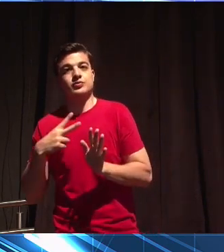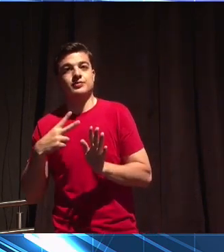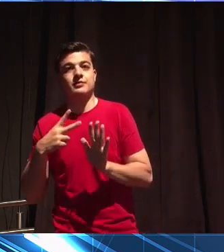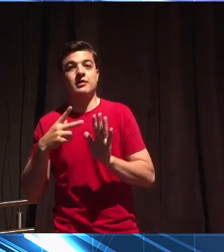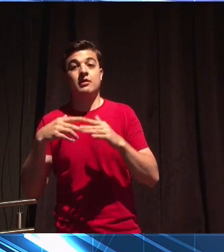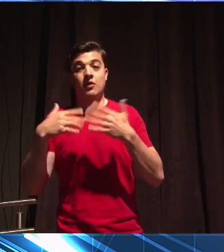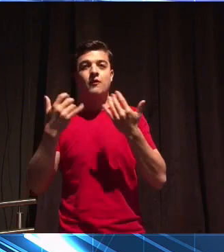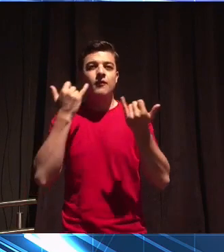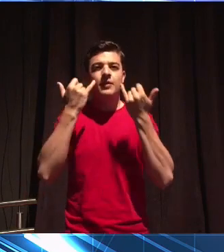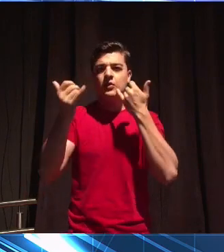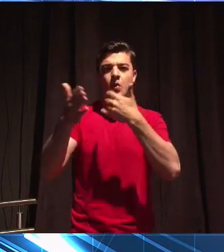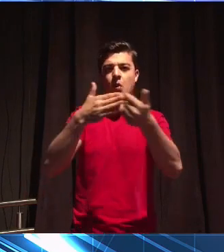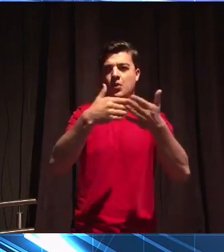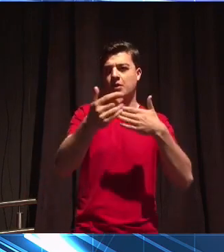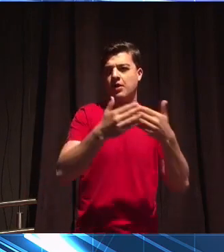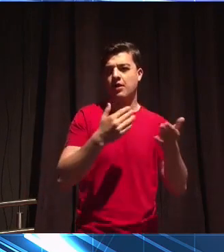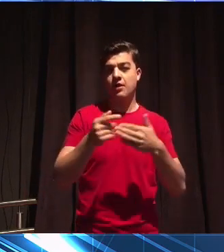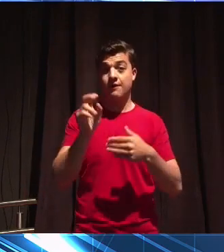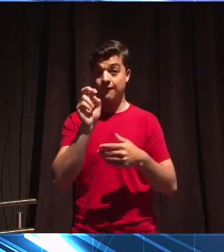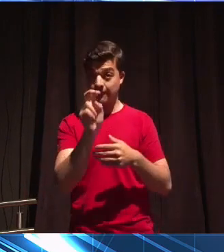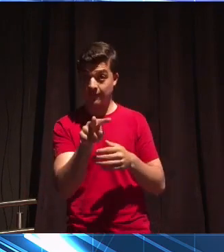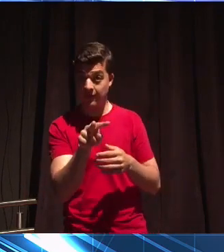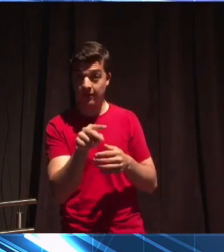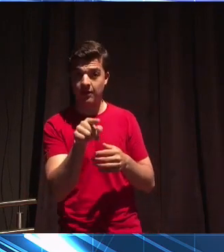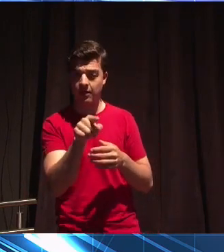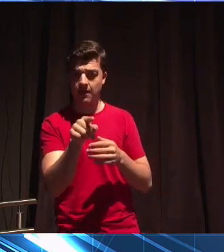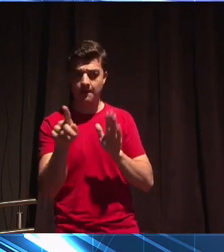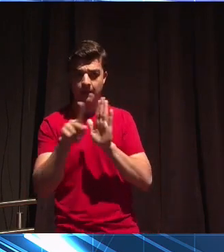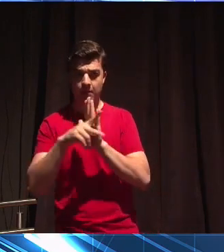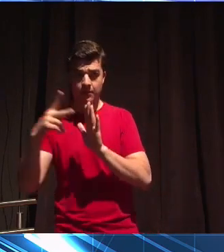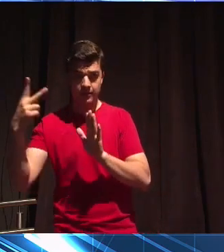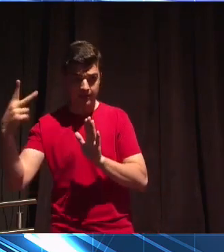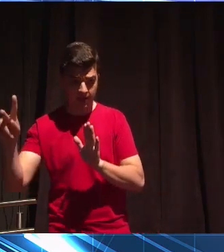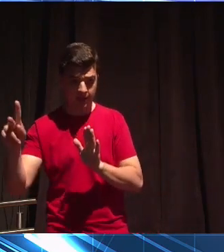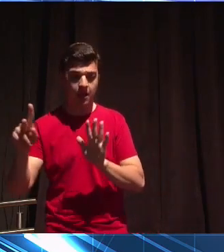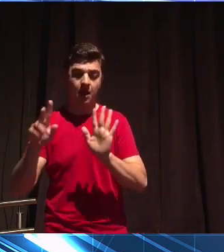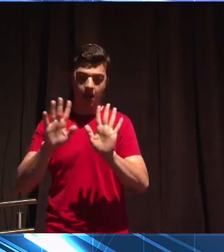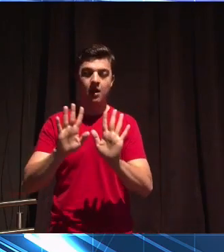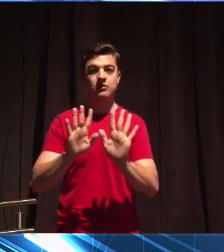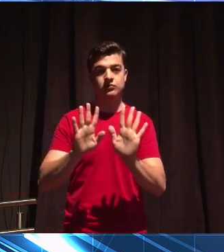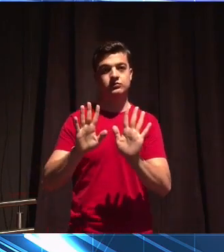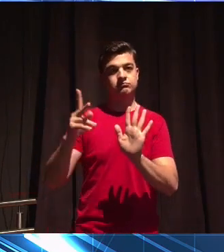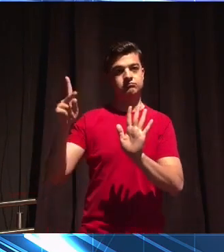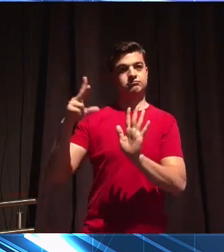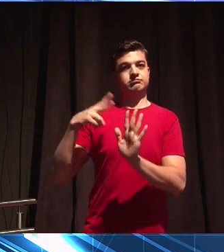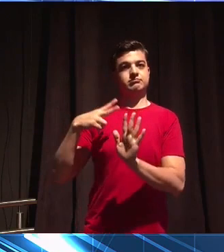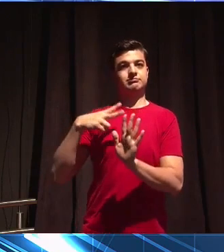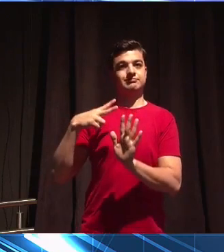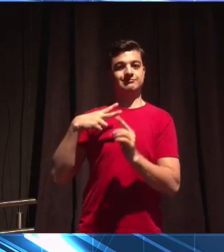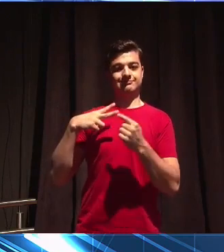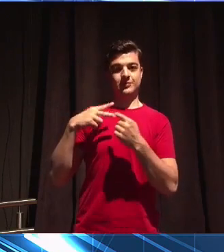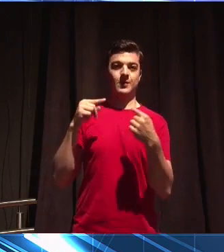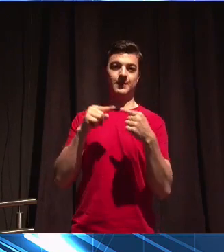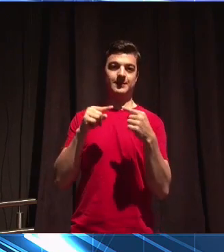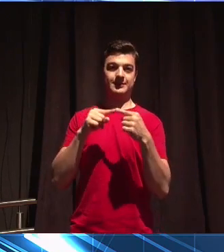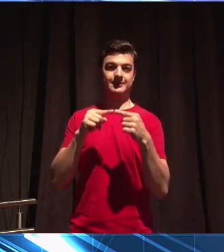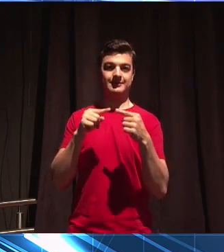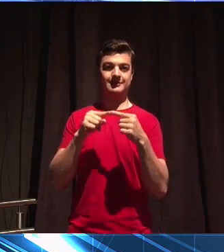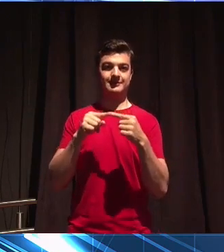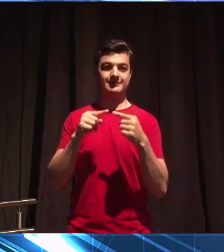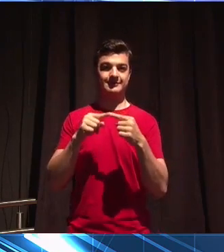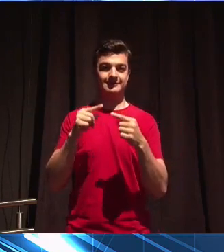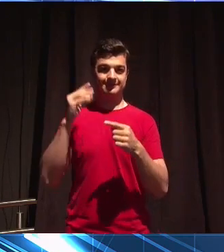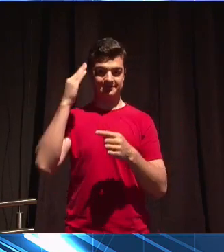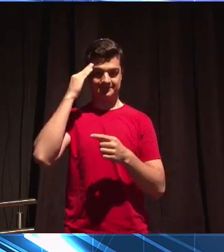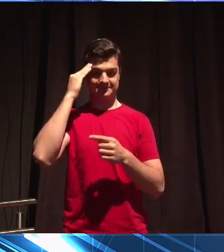é, faço a identificação, ele acaba virando dado pessoal. Se eu deixar esse óculos ali em cima, e se vocês souberem, olharem e falarem assim: "ah, é da Sofia", isso aqui acabou